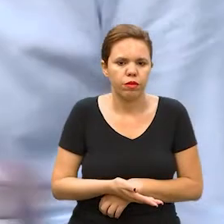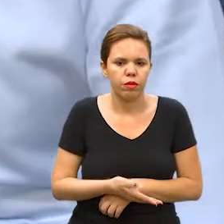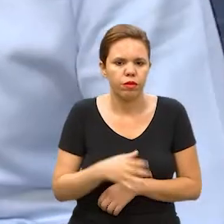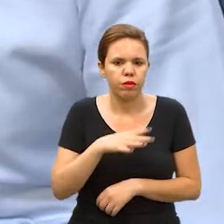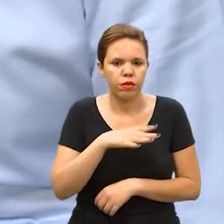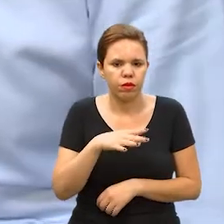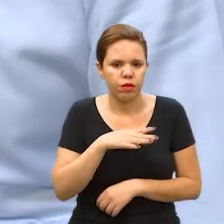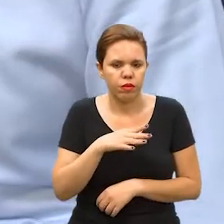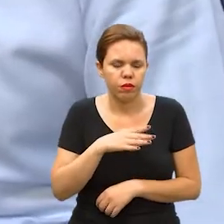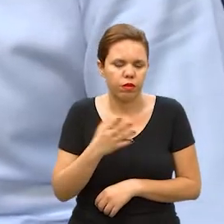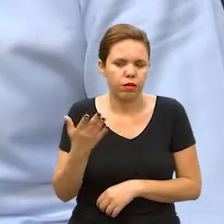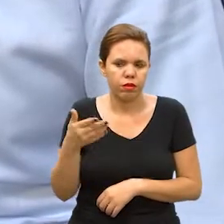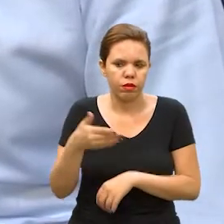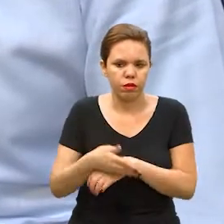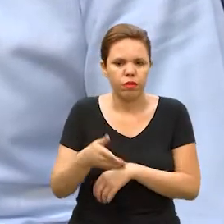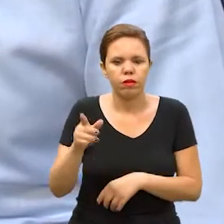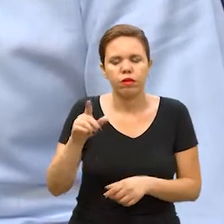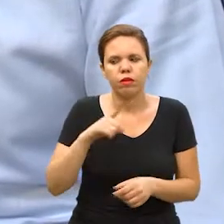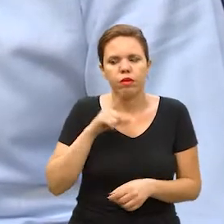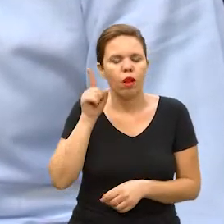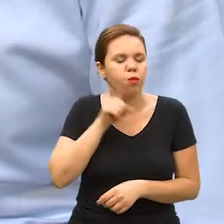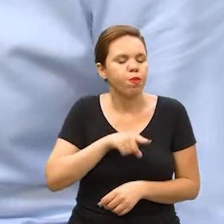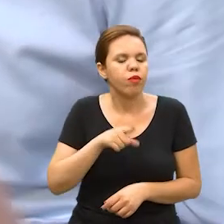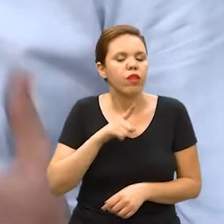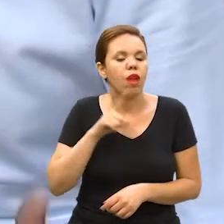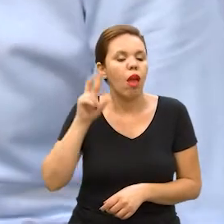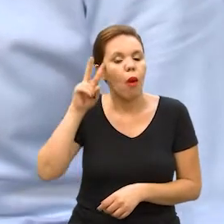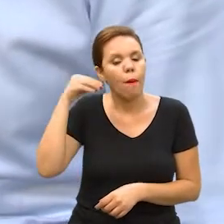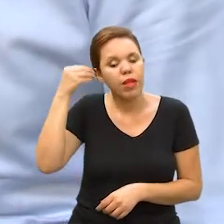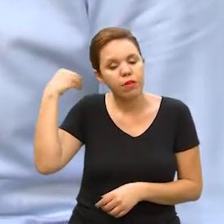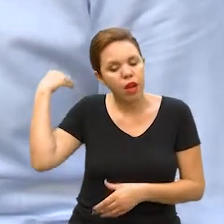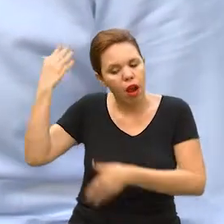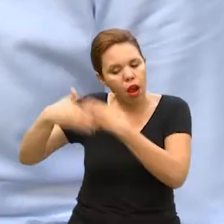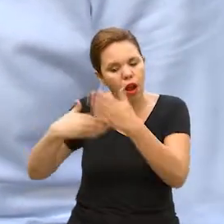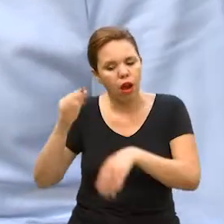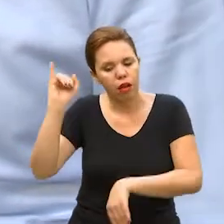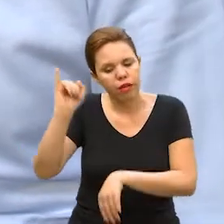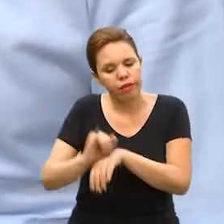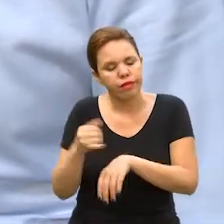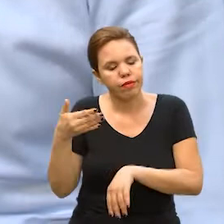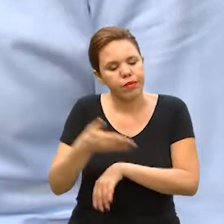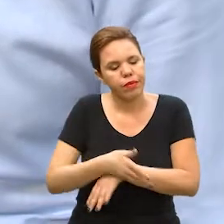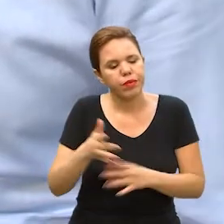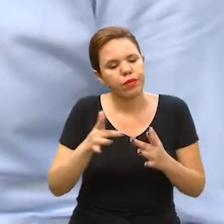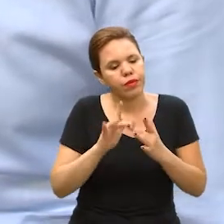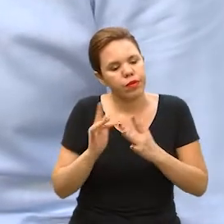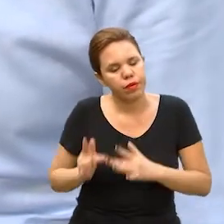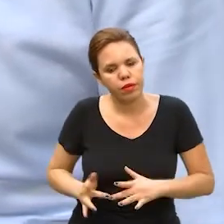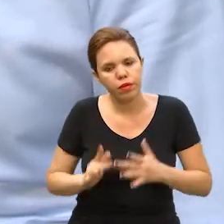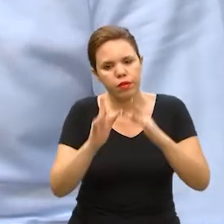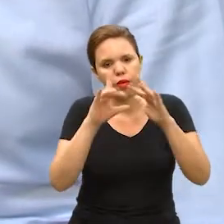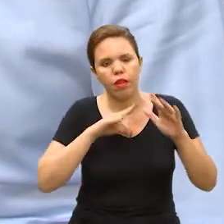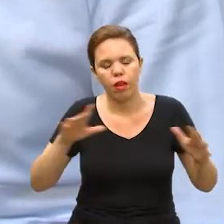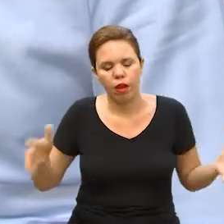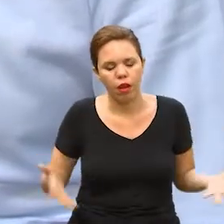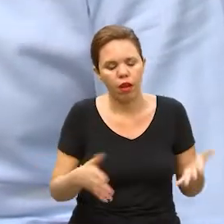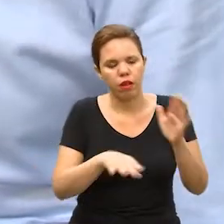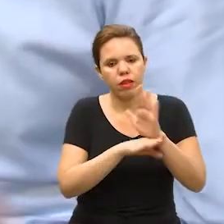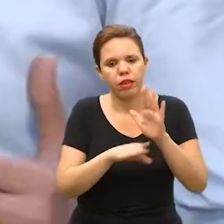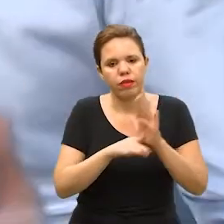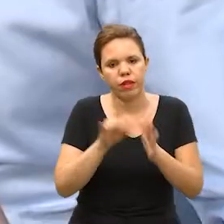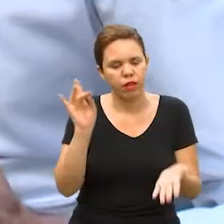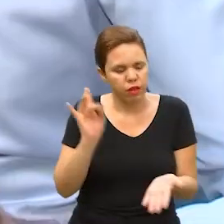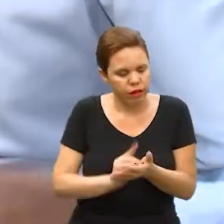toda uma história antes, né? Essa experiência nossa internacional deu a musculatura para